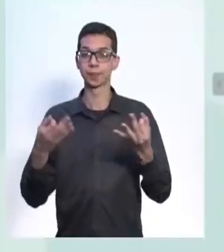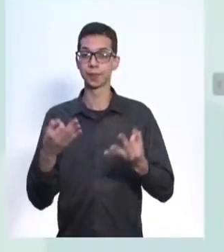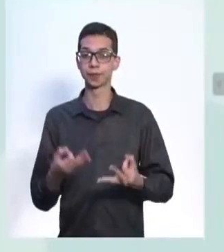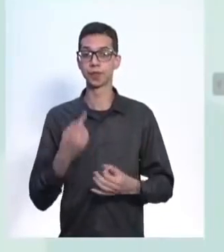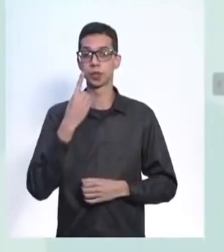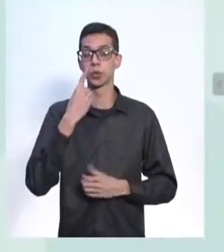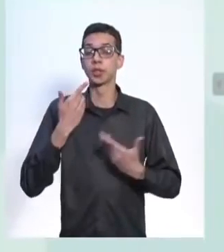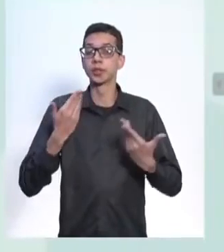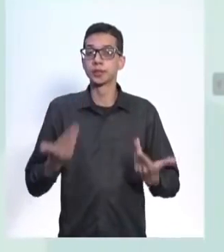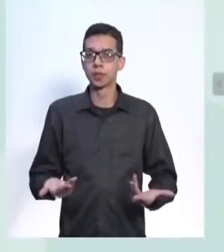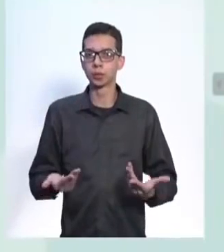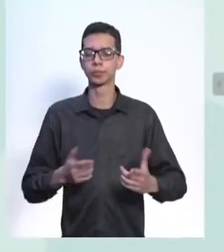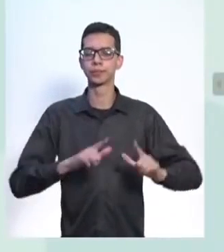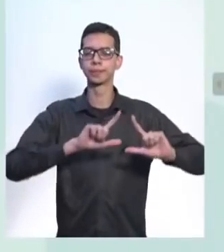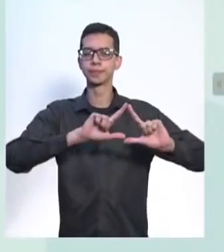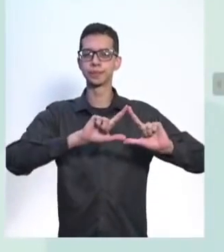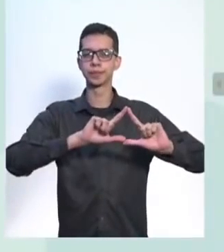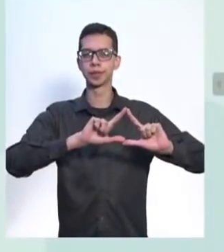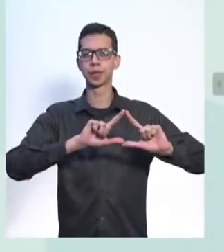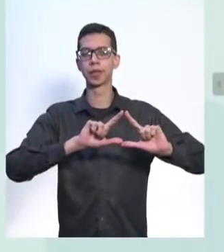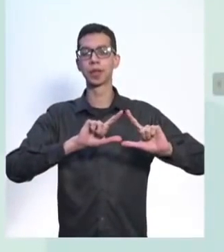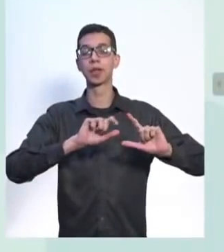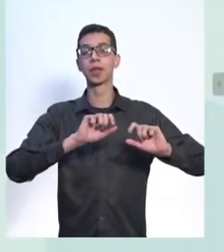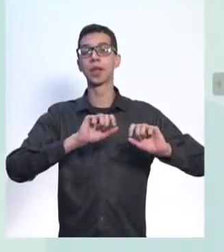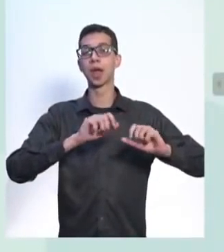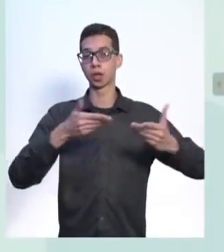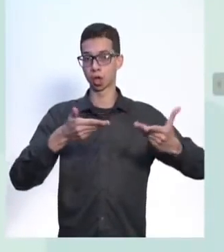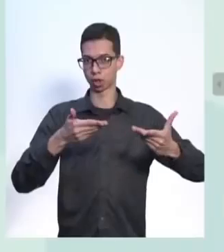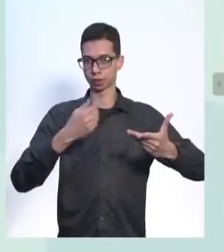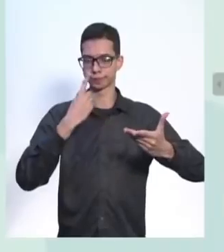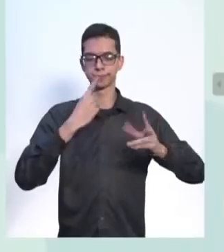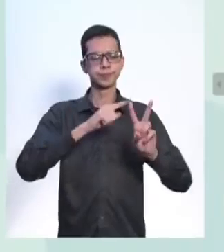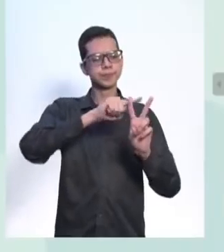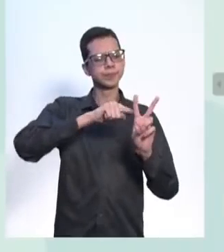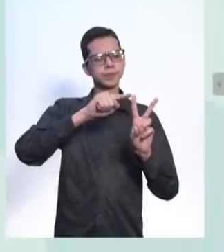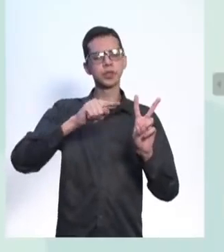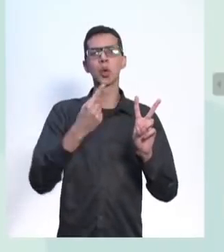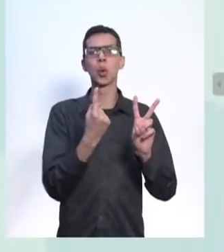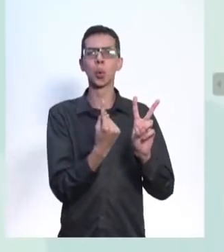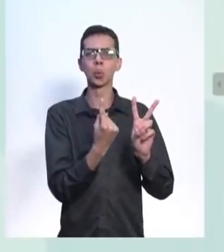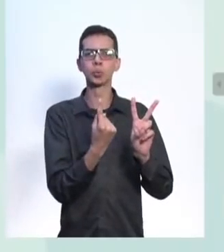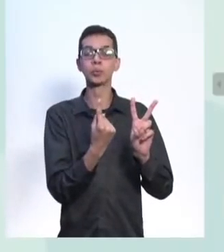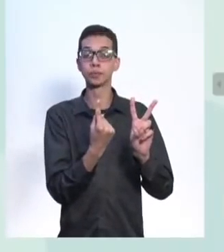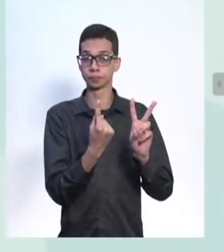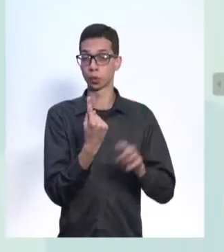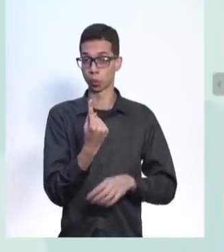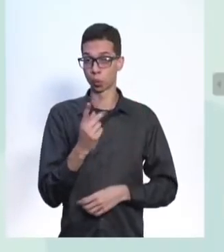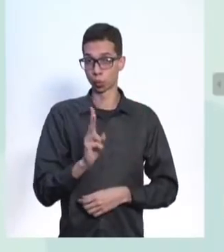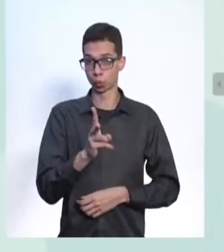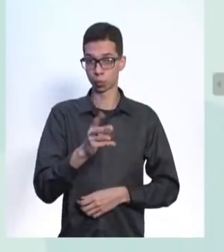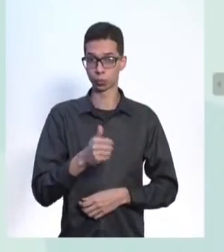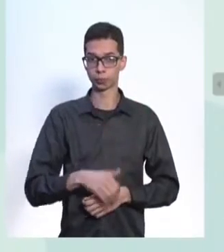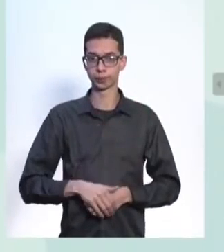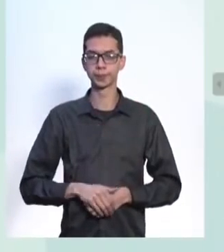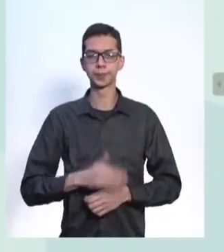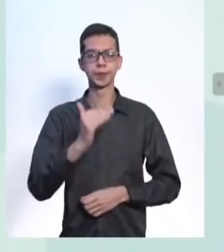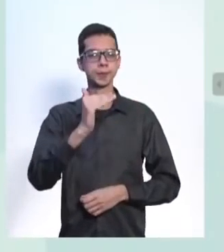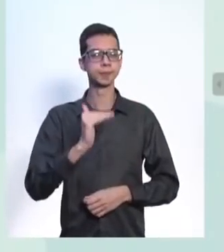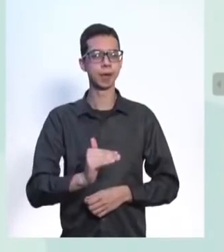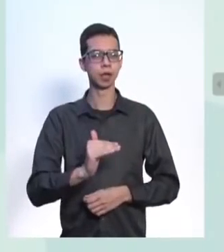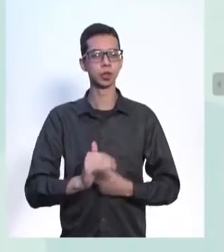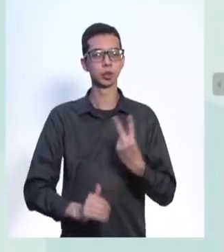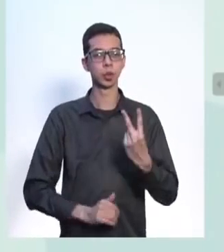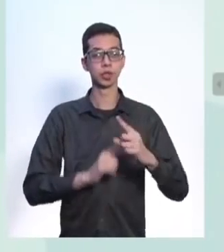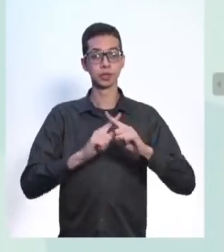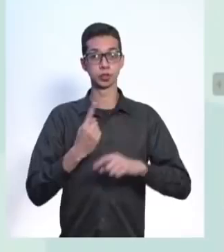1, pessoal. 1, né? 1 vezes 1 dá 1. E embaixo, 2 vezes 1, 2.